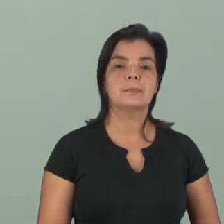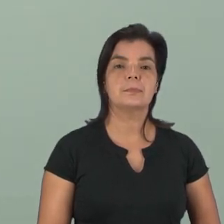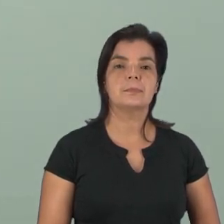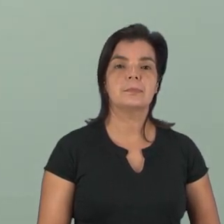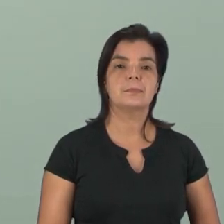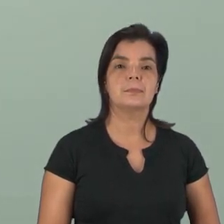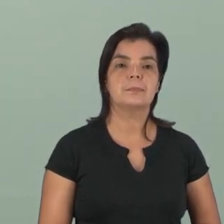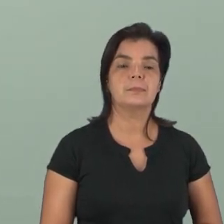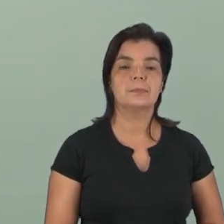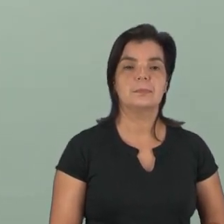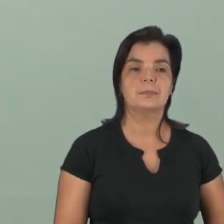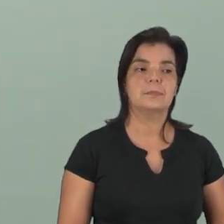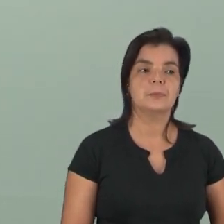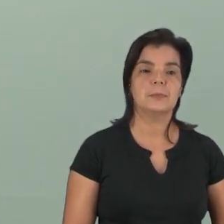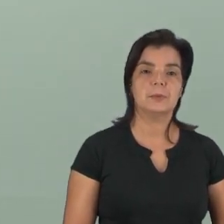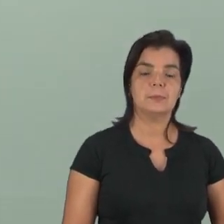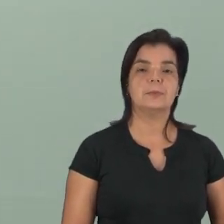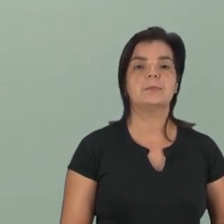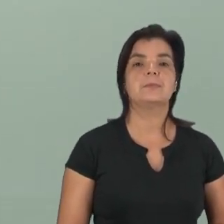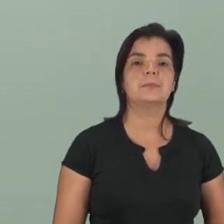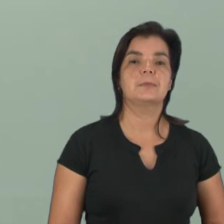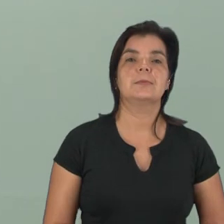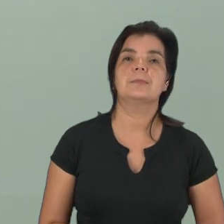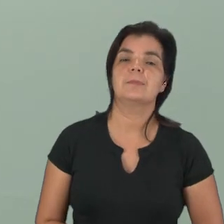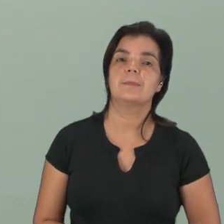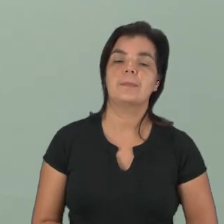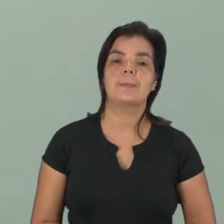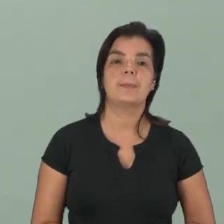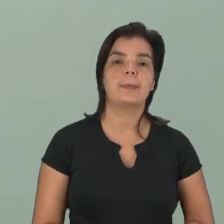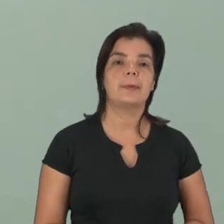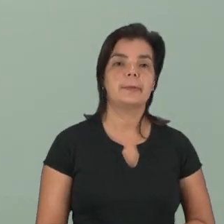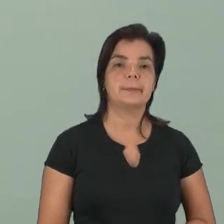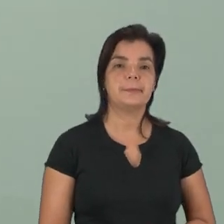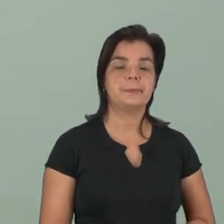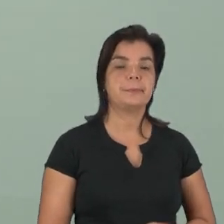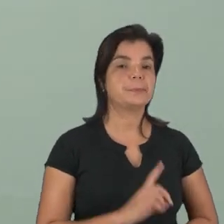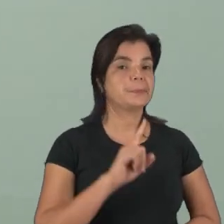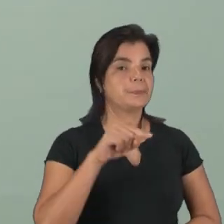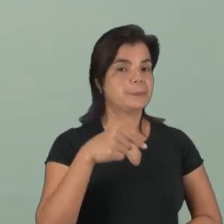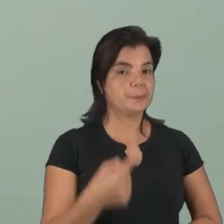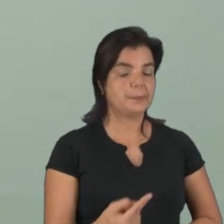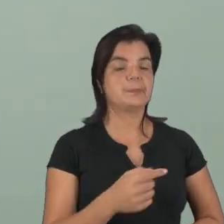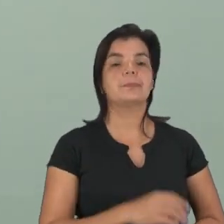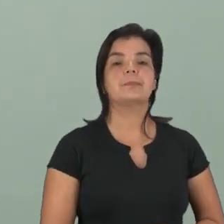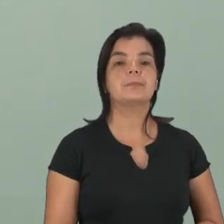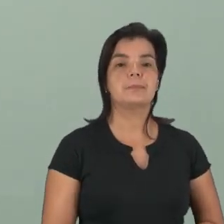E aí e a próxima